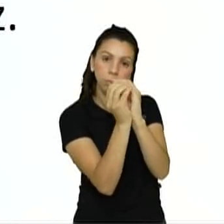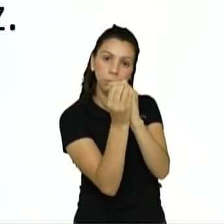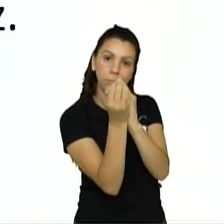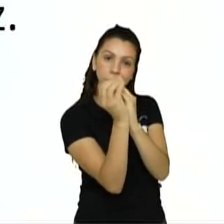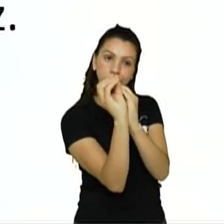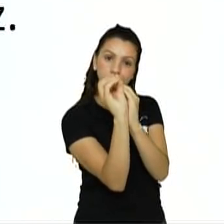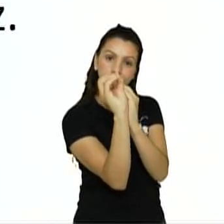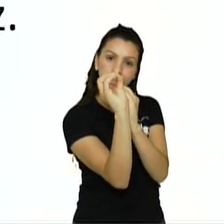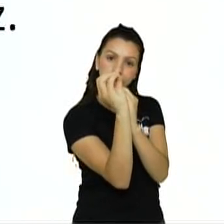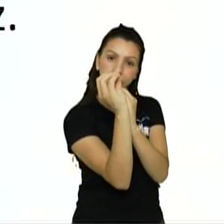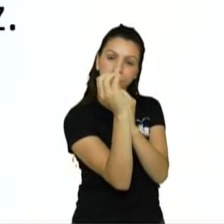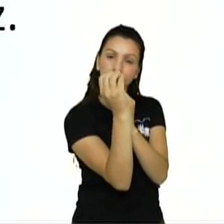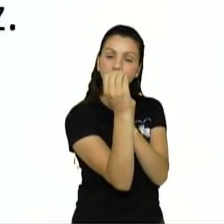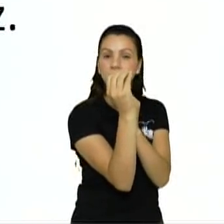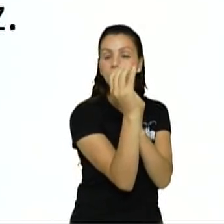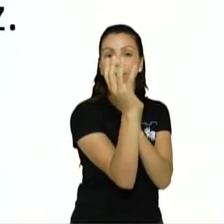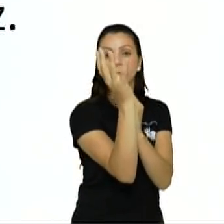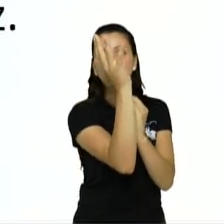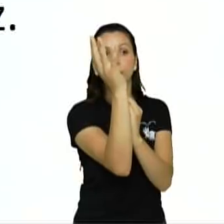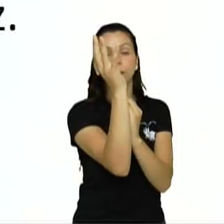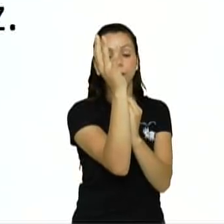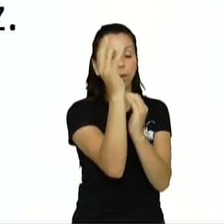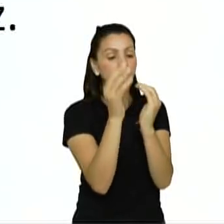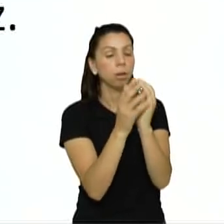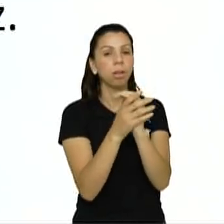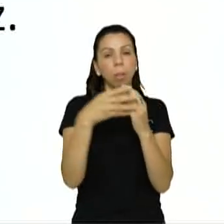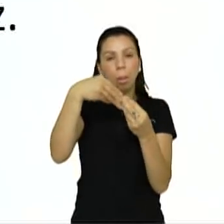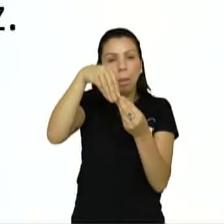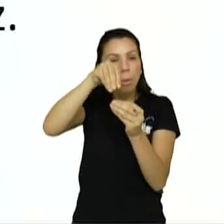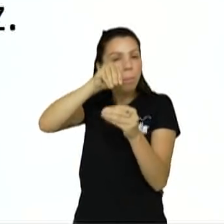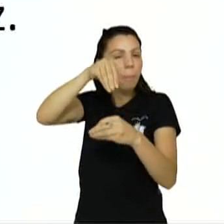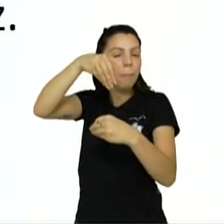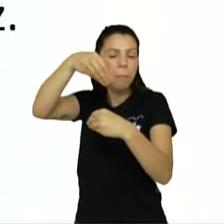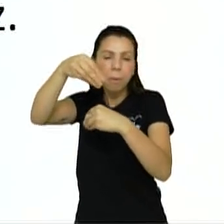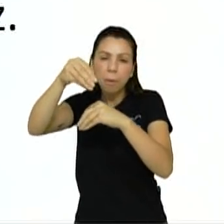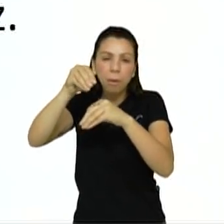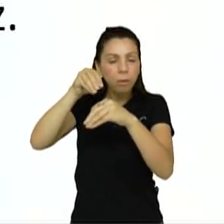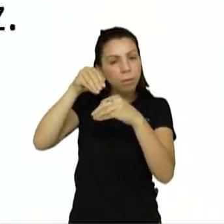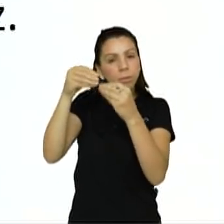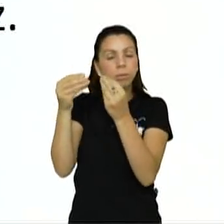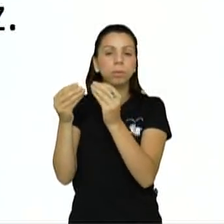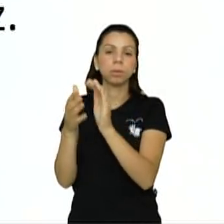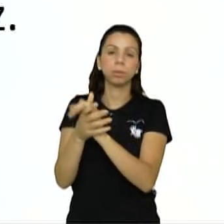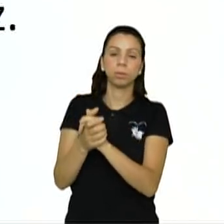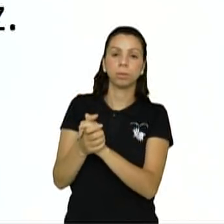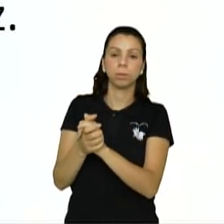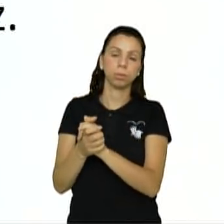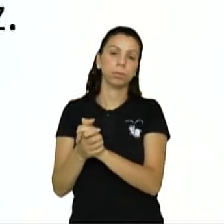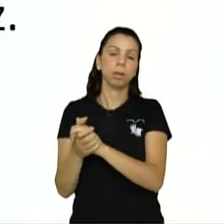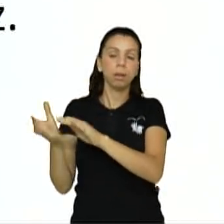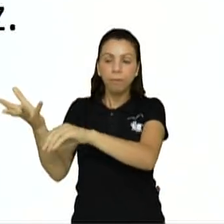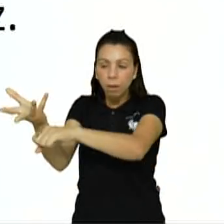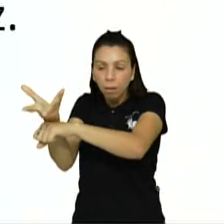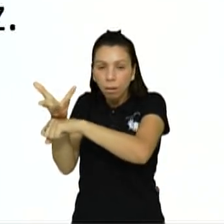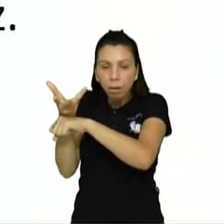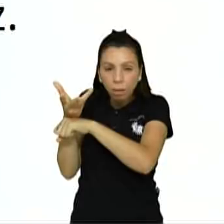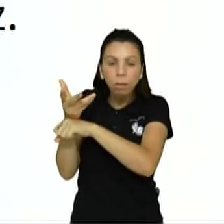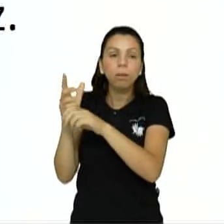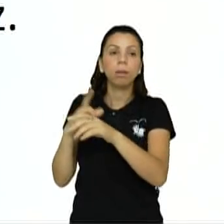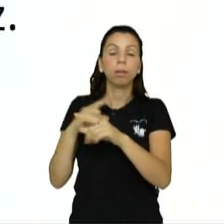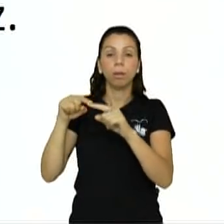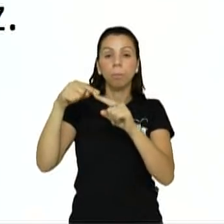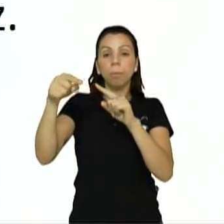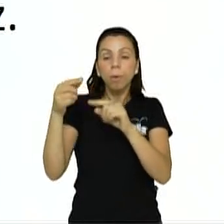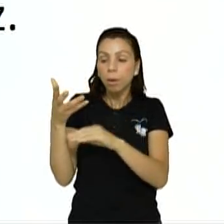a camadinha, e aí o corpo dele fica bem mole, bem sensível. Depois de um tempo, esse esqueleto de fora vai ficando rígido